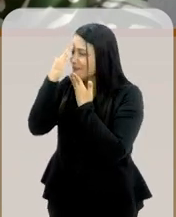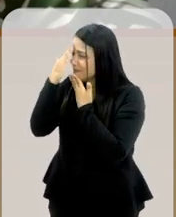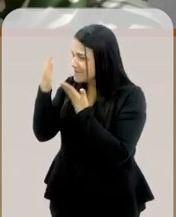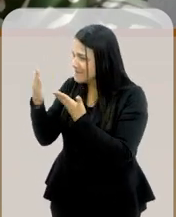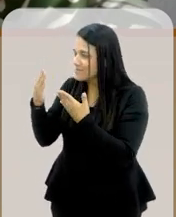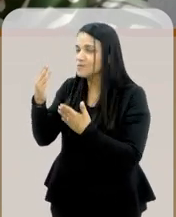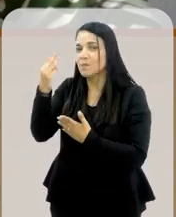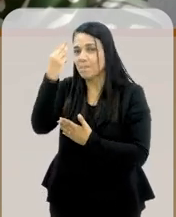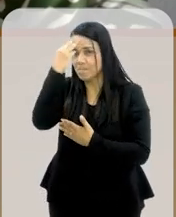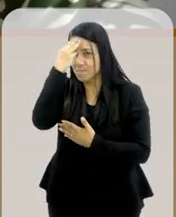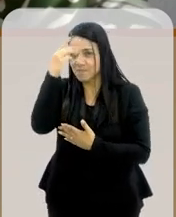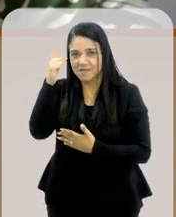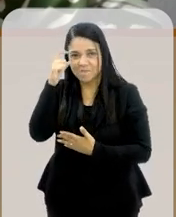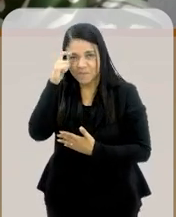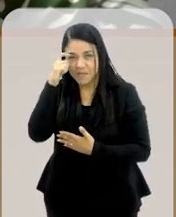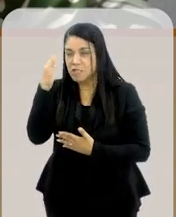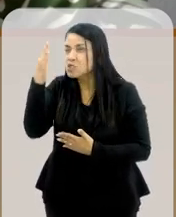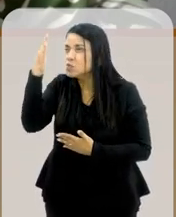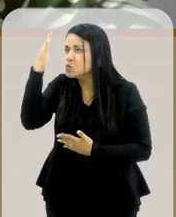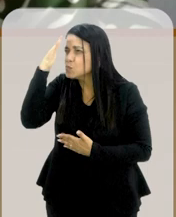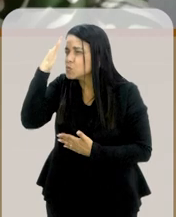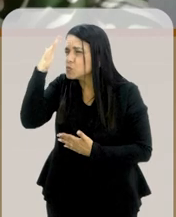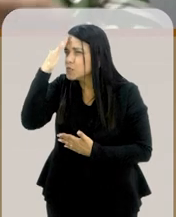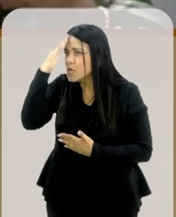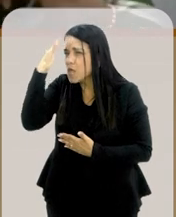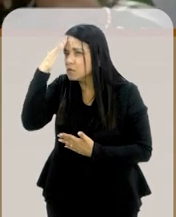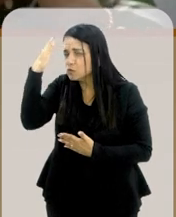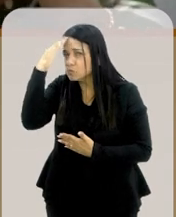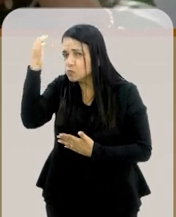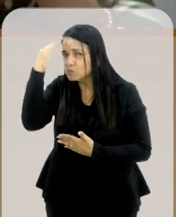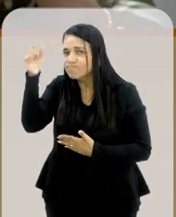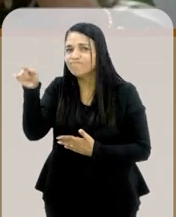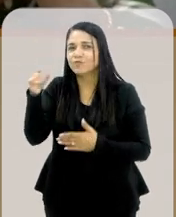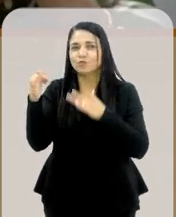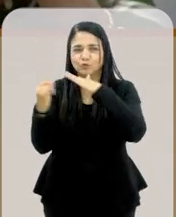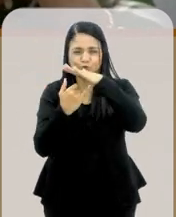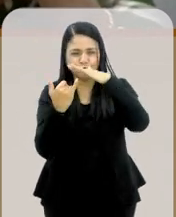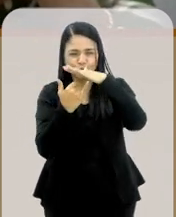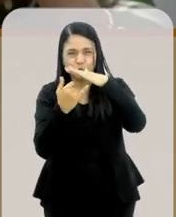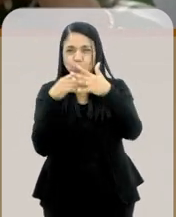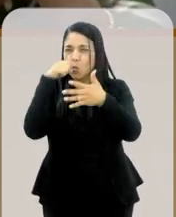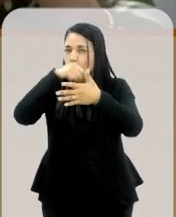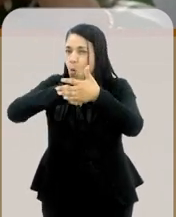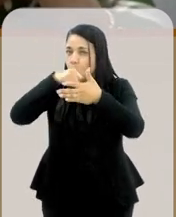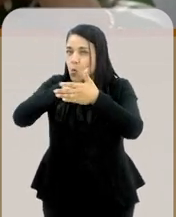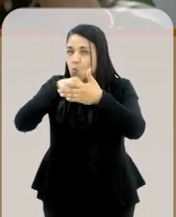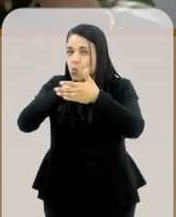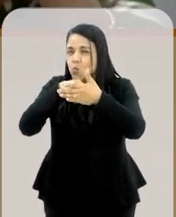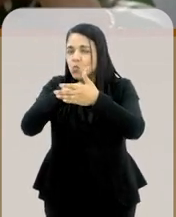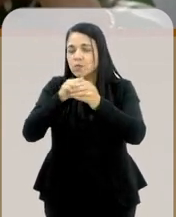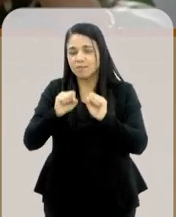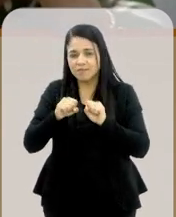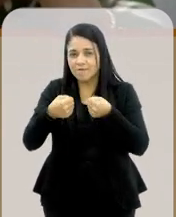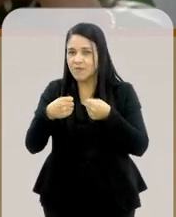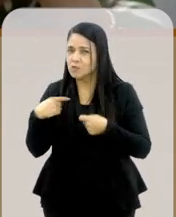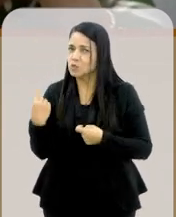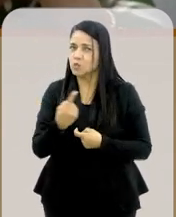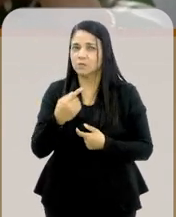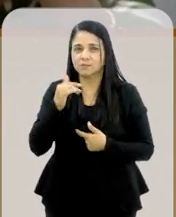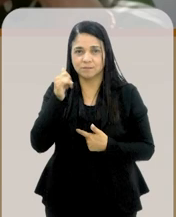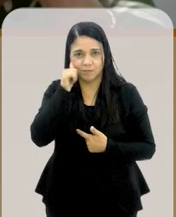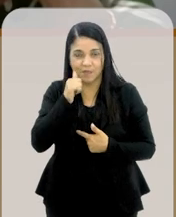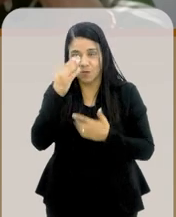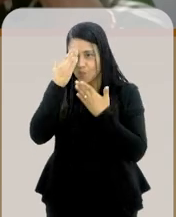Te agradeço muito, Maria da Penha. Sucesso cada vez mais com o Instituto, com a sua luta, que é de todas